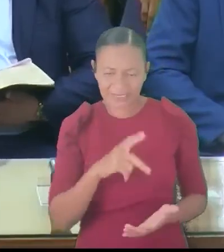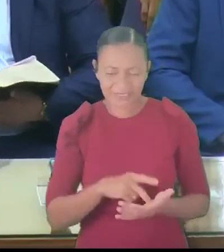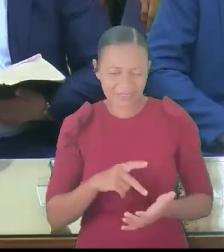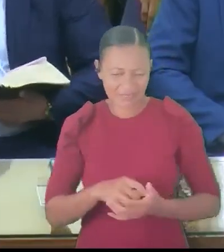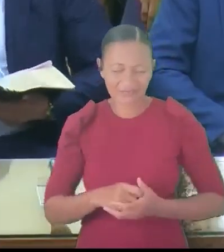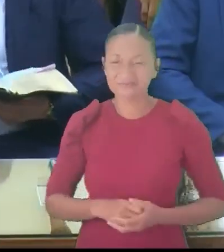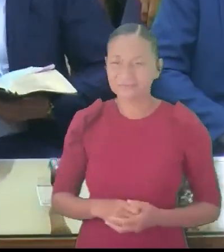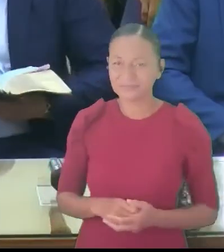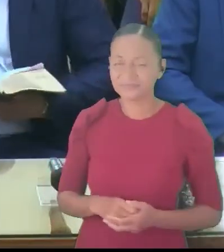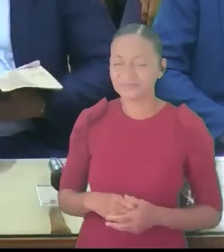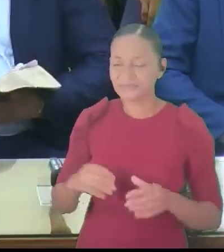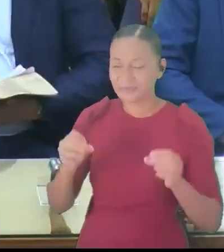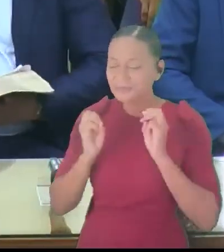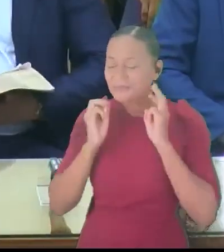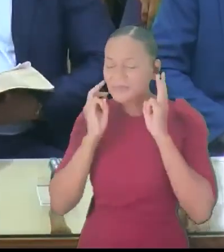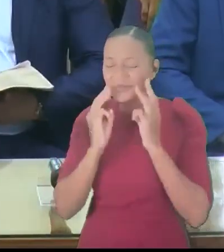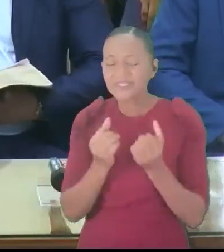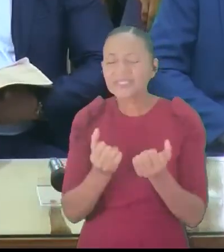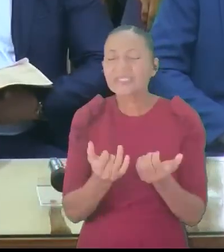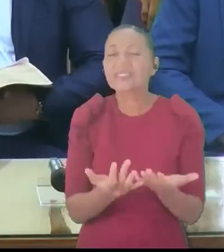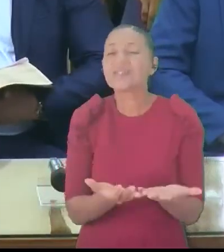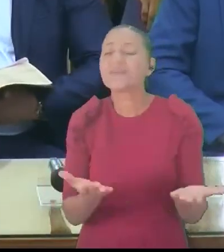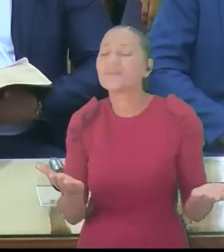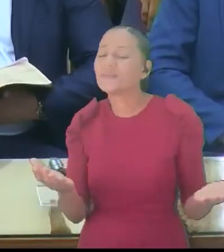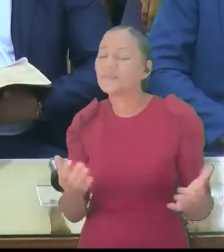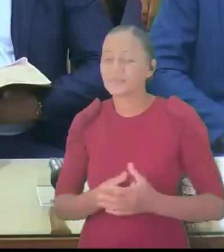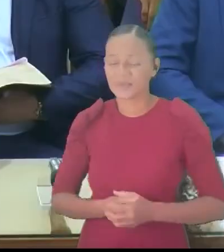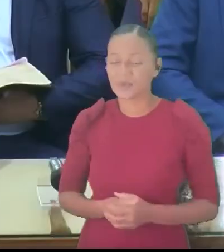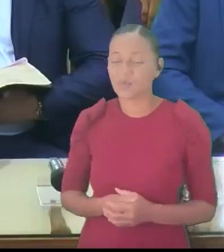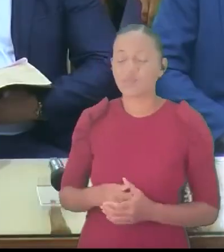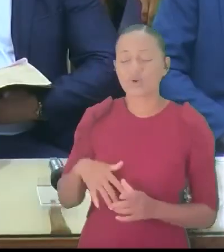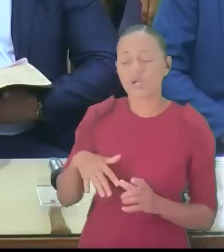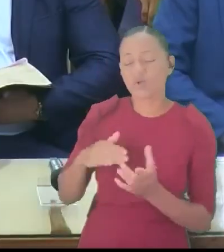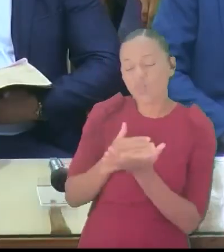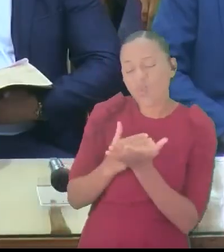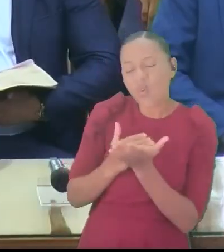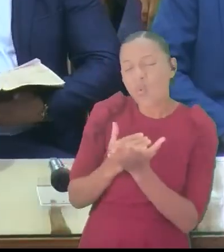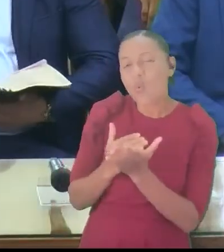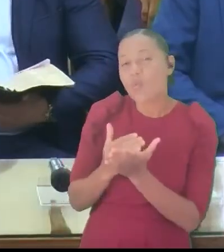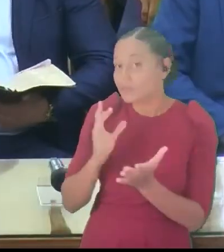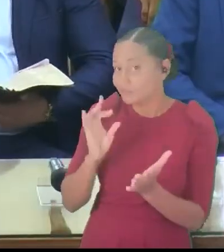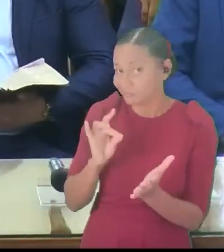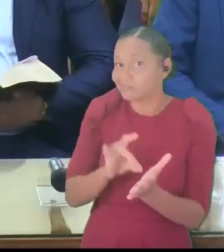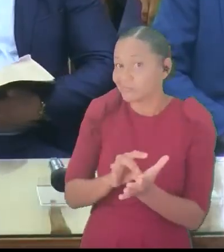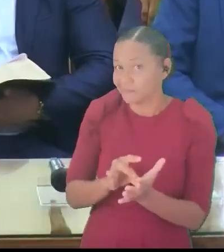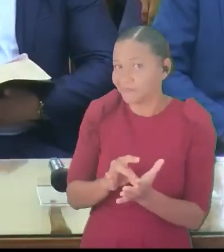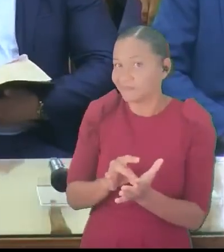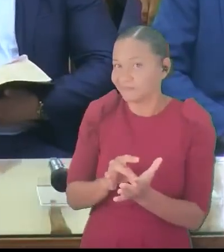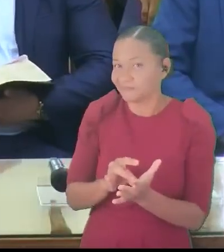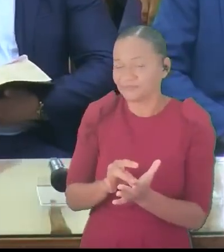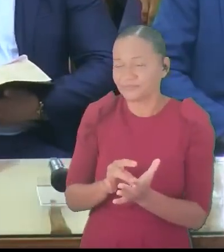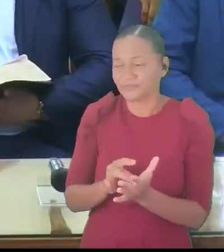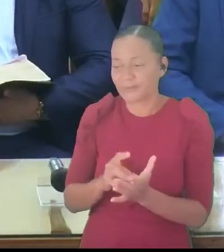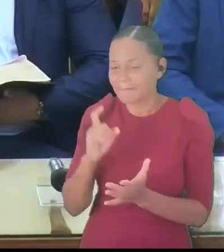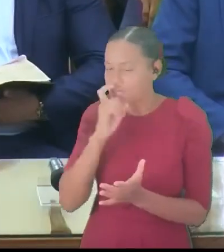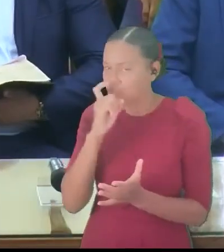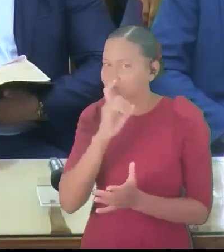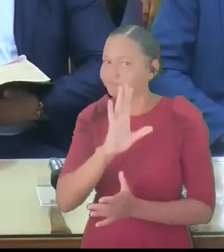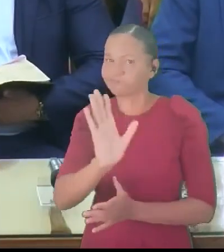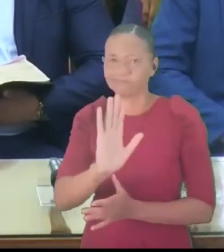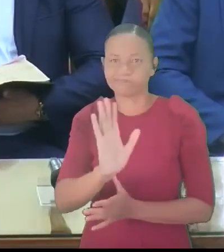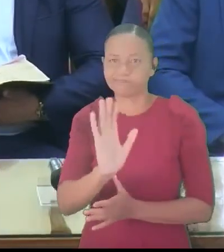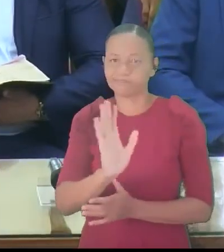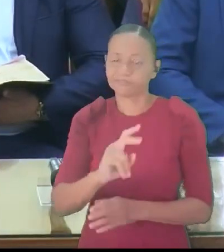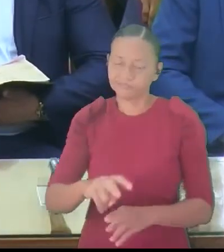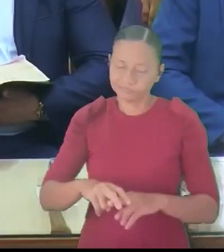vocês aprenderam. O que foi que Moisés trouxe? Sombra. A sombra de quê? Da realidade. Da realidade, da verdade. Ele não trouxe mentira. Por